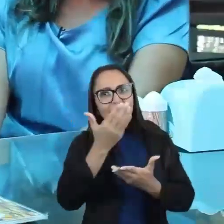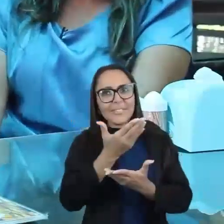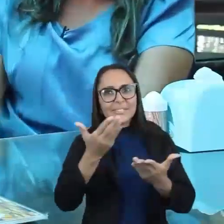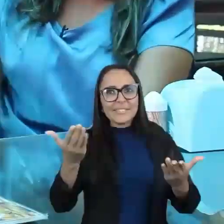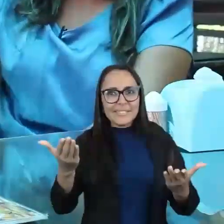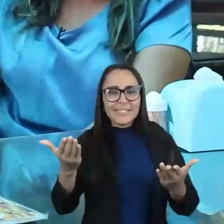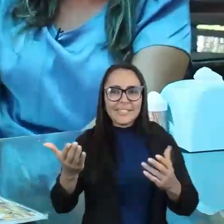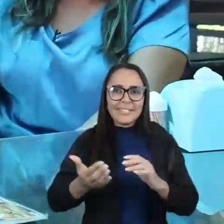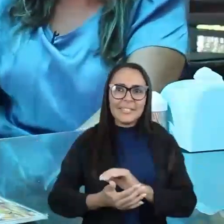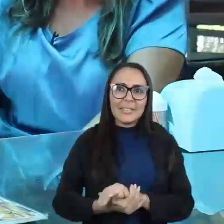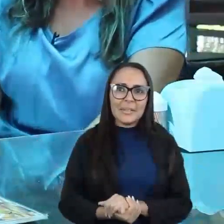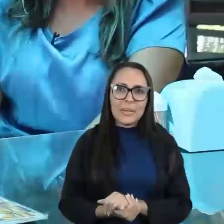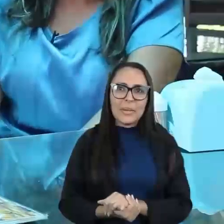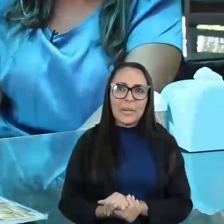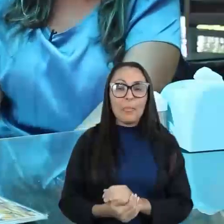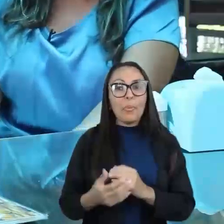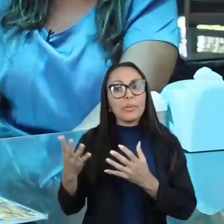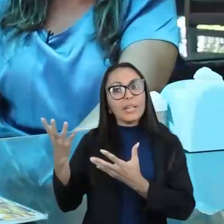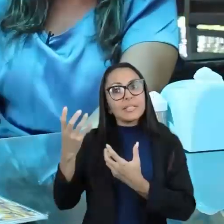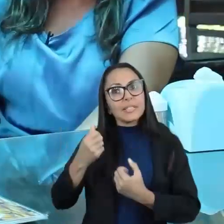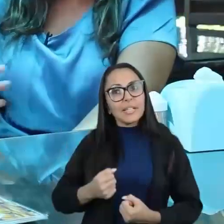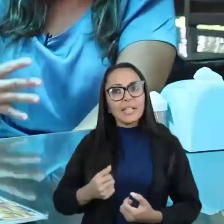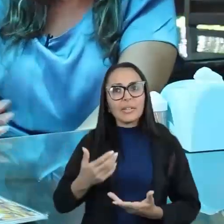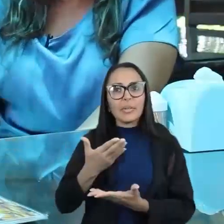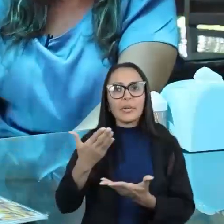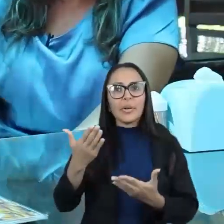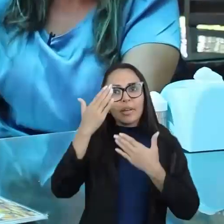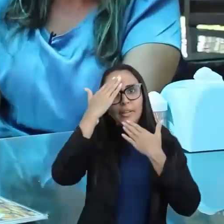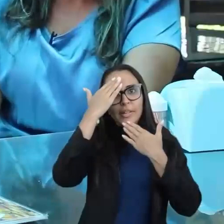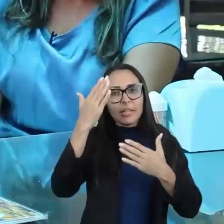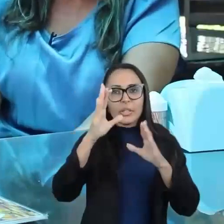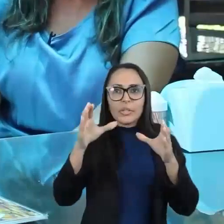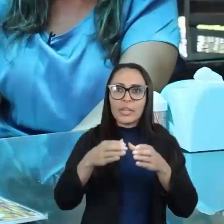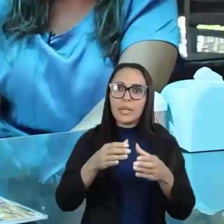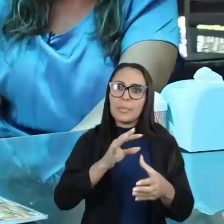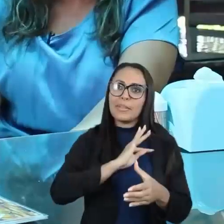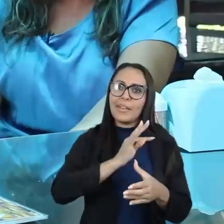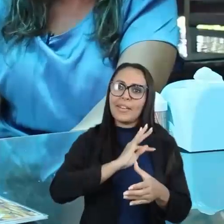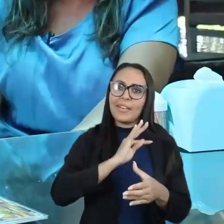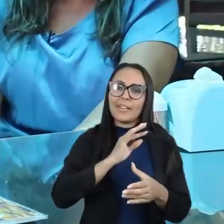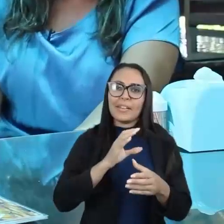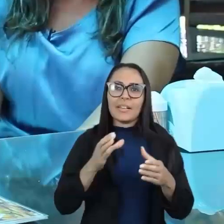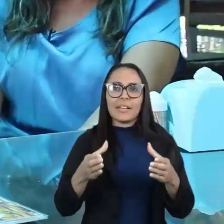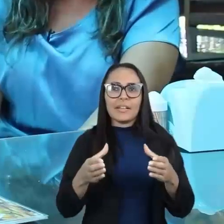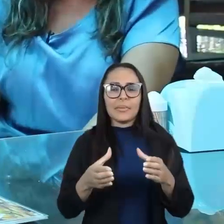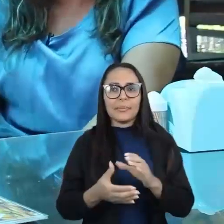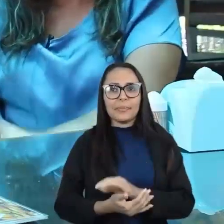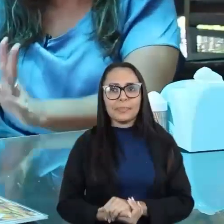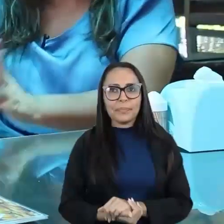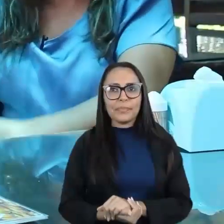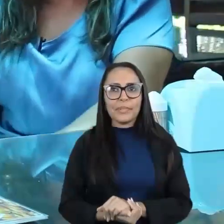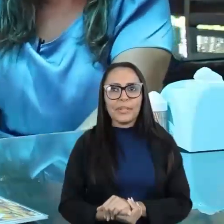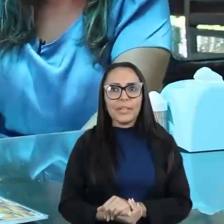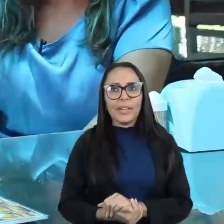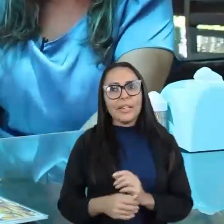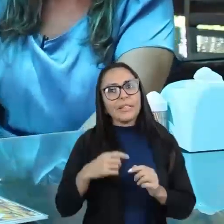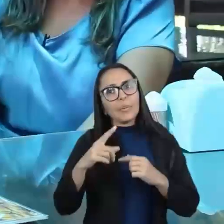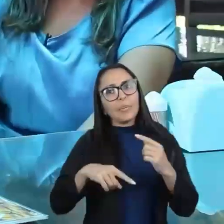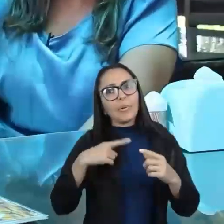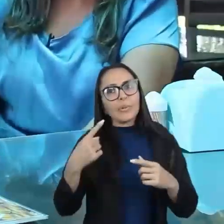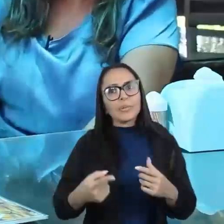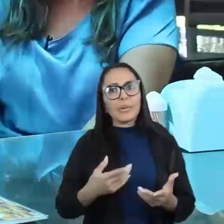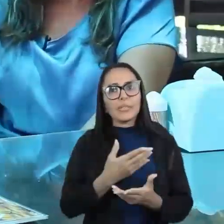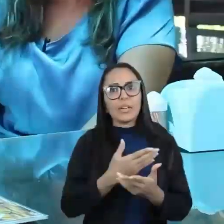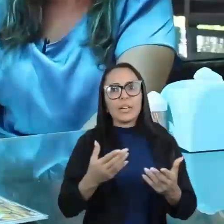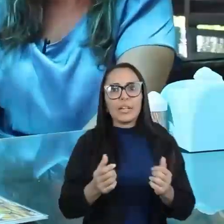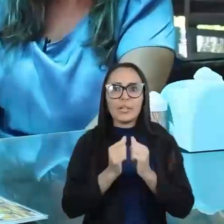obrigada por ter aceitado o nosso convite. Eu agradeço também a equipe técnica, né, que está aqui conosco. E numa próxima estaremos por